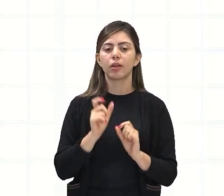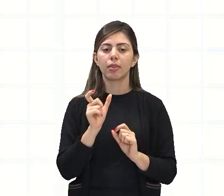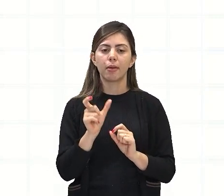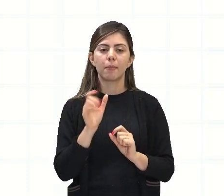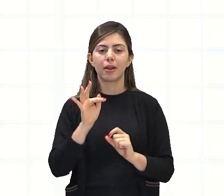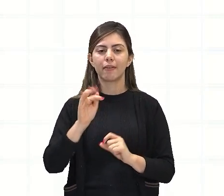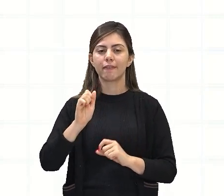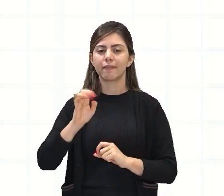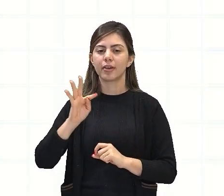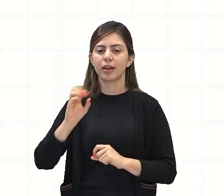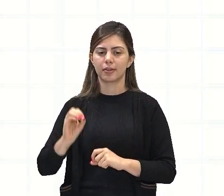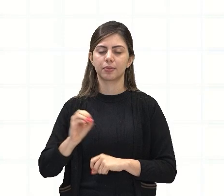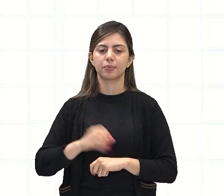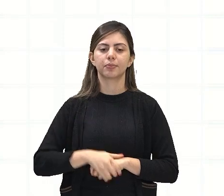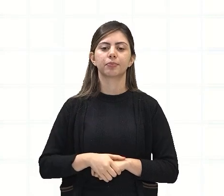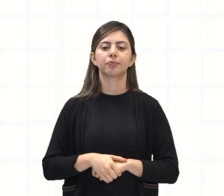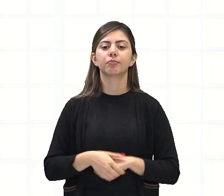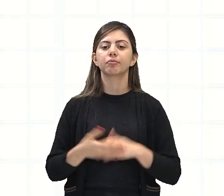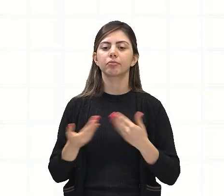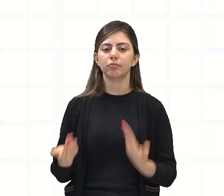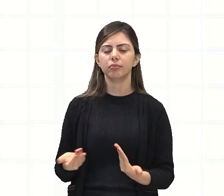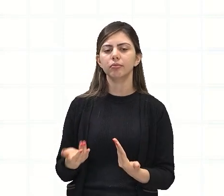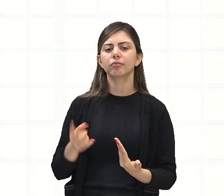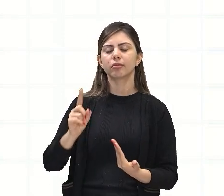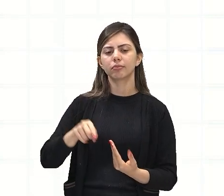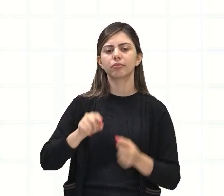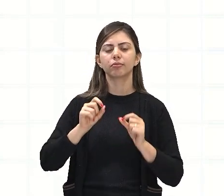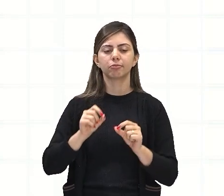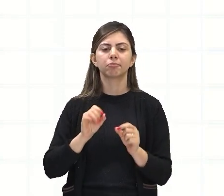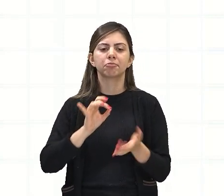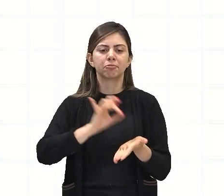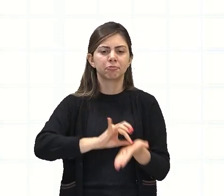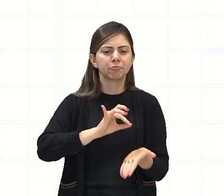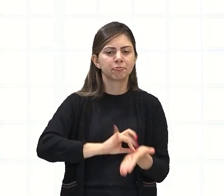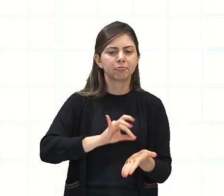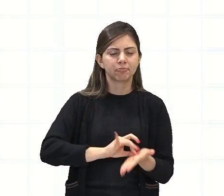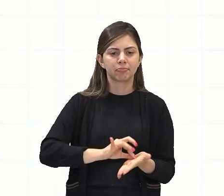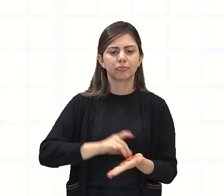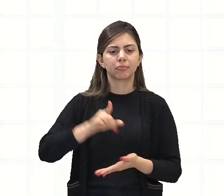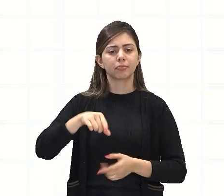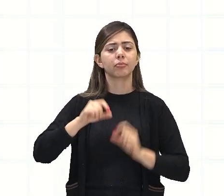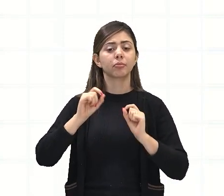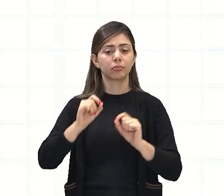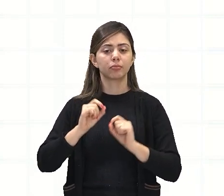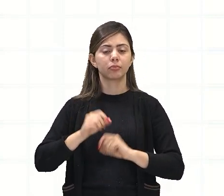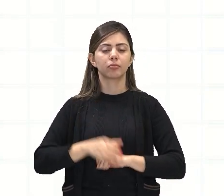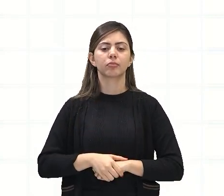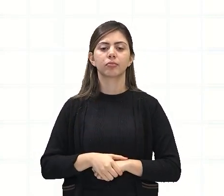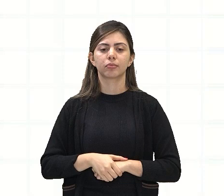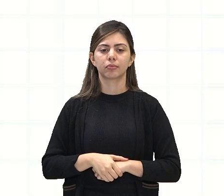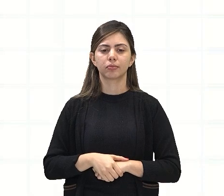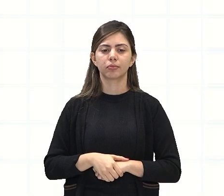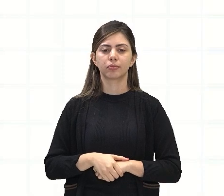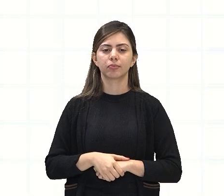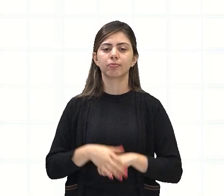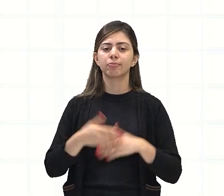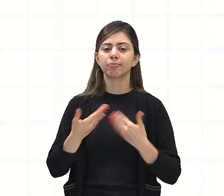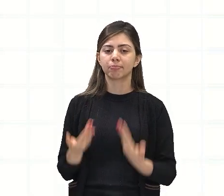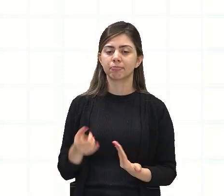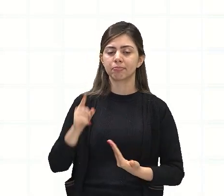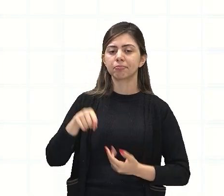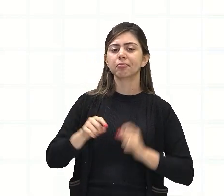para a palavra fato, para esse objeto do conhecimento chamado fato, que é algo que é fato,